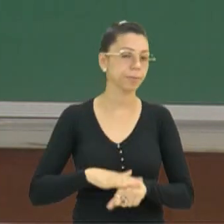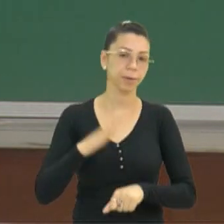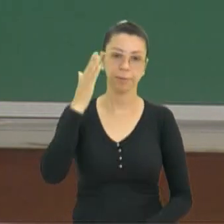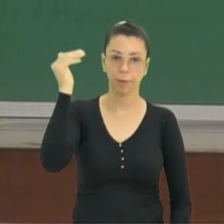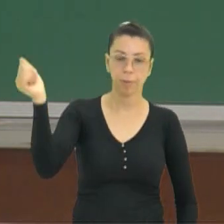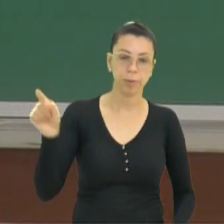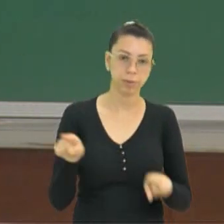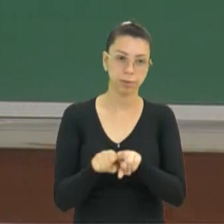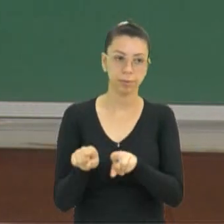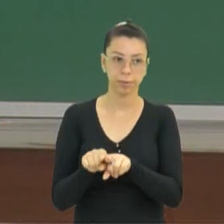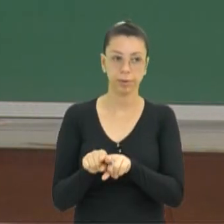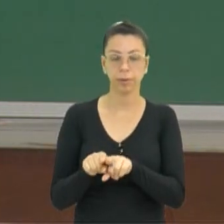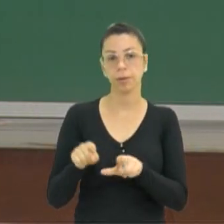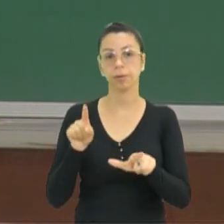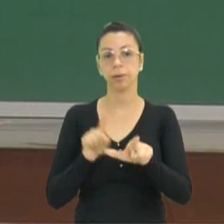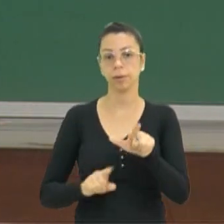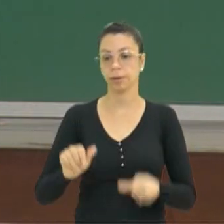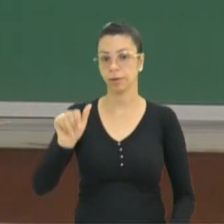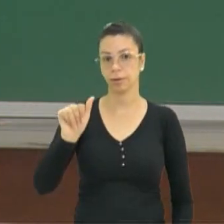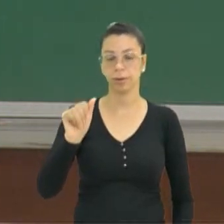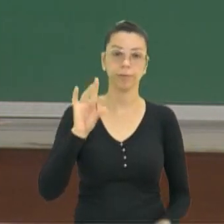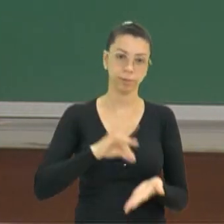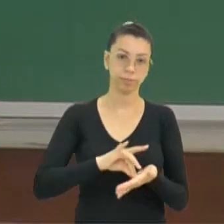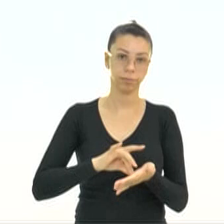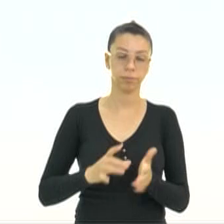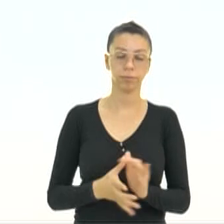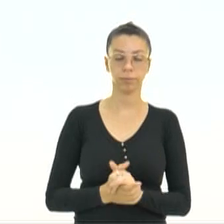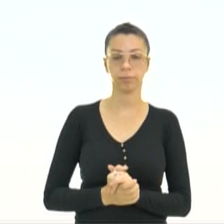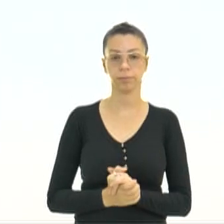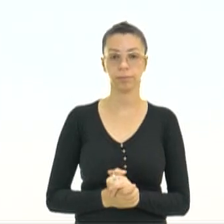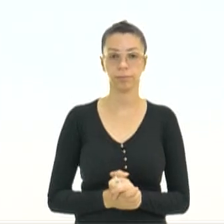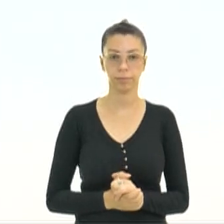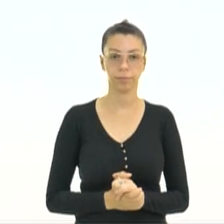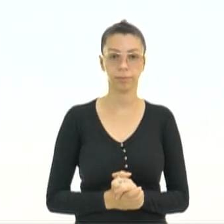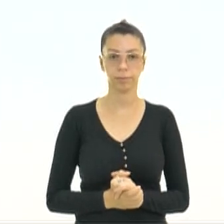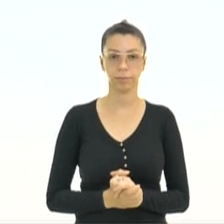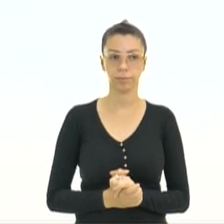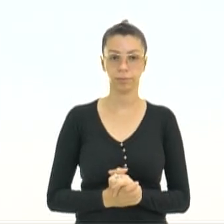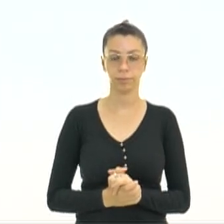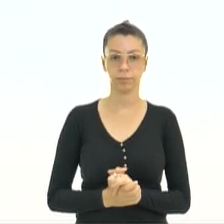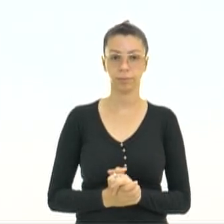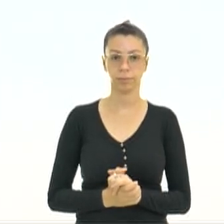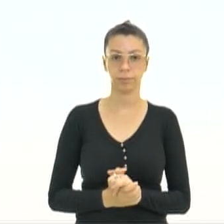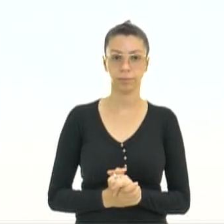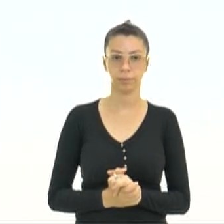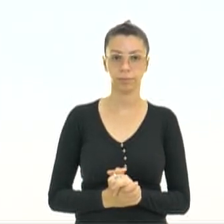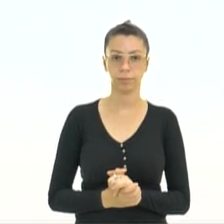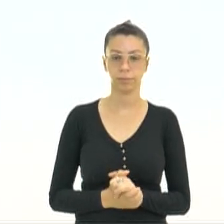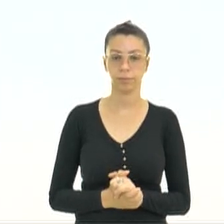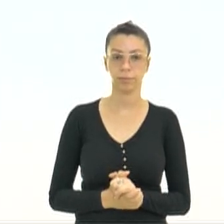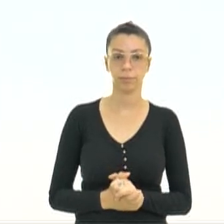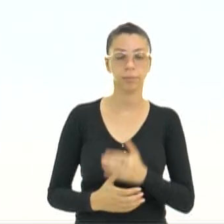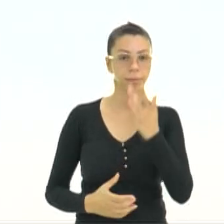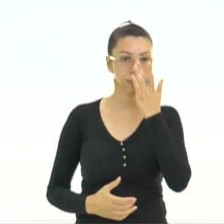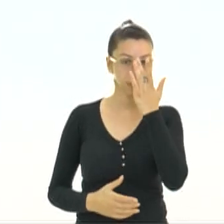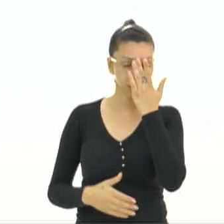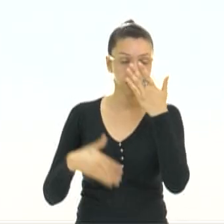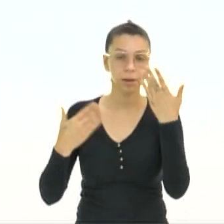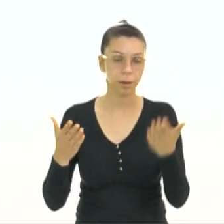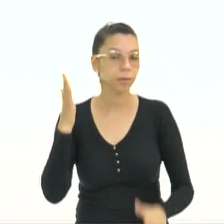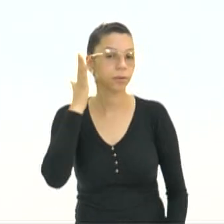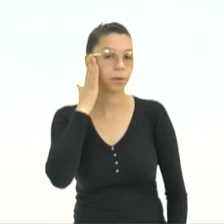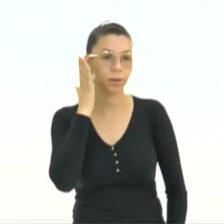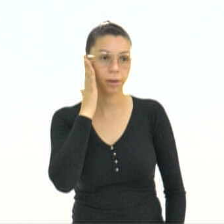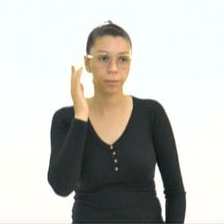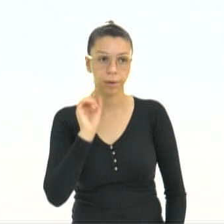true, ok? Beleza. Let's learn a little about Jane Eyre. Nós sabemos que